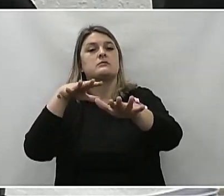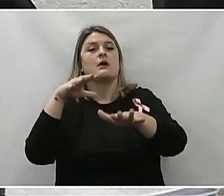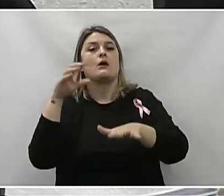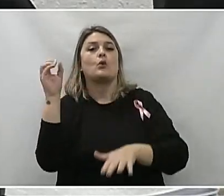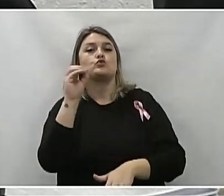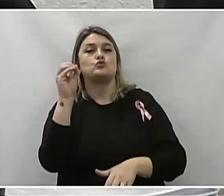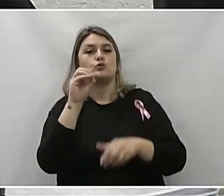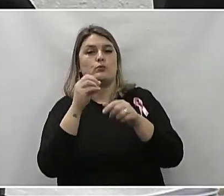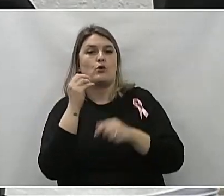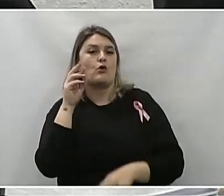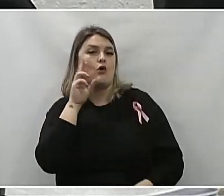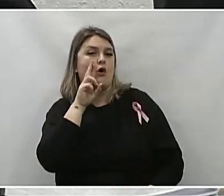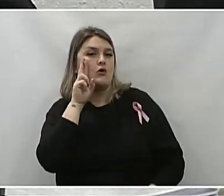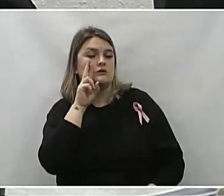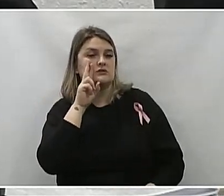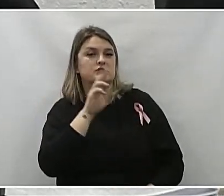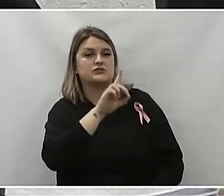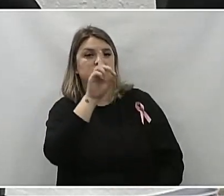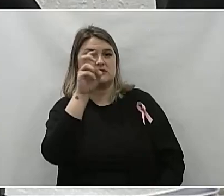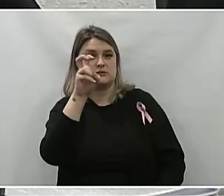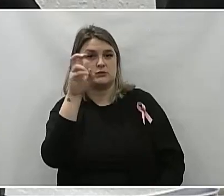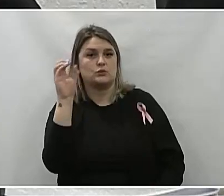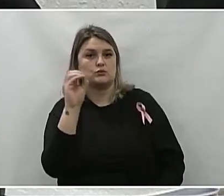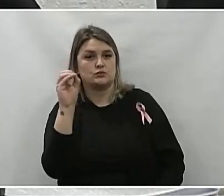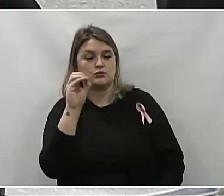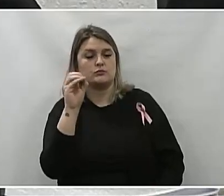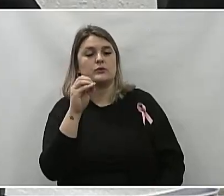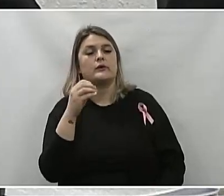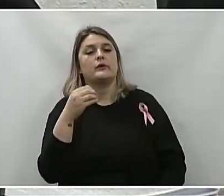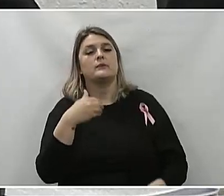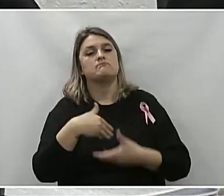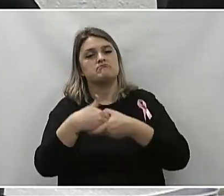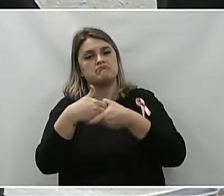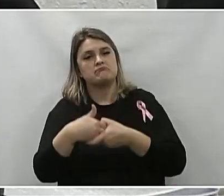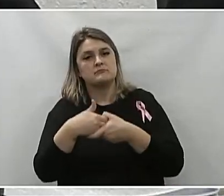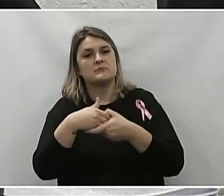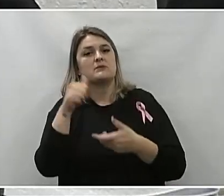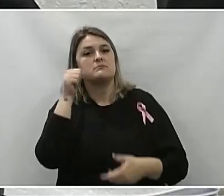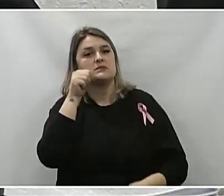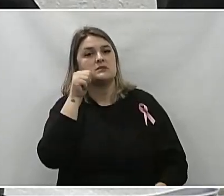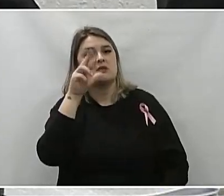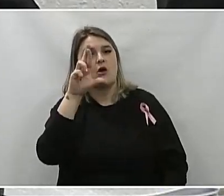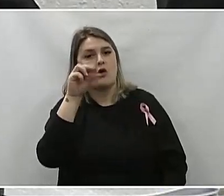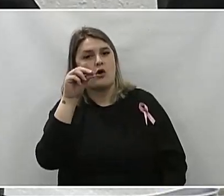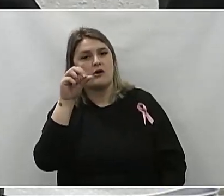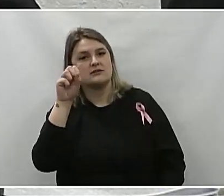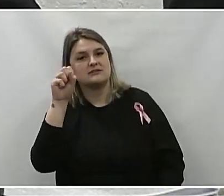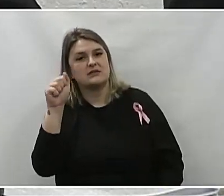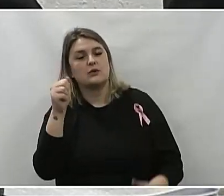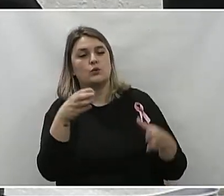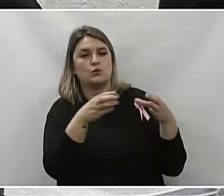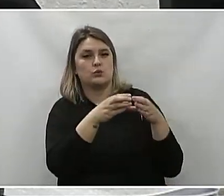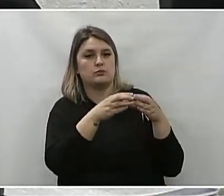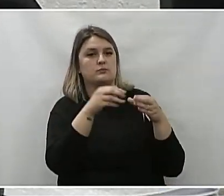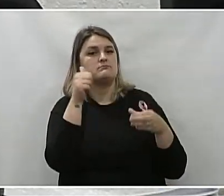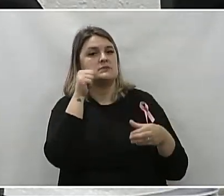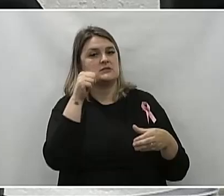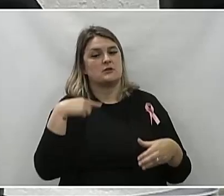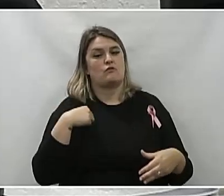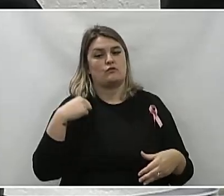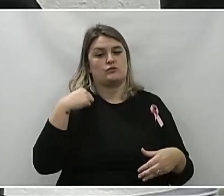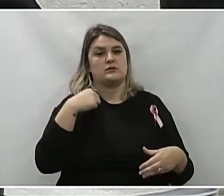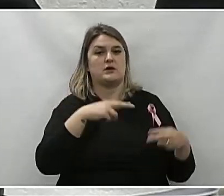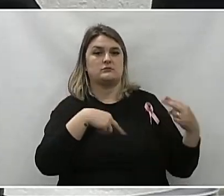que aconteceu aí no dia 5 de outubro e estendo aqui o meus cumprimentos da Dona Rosa toda sua equipe de